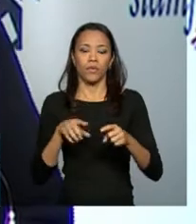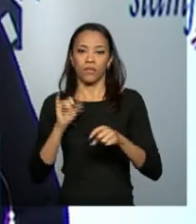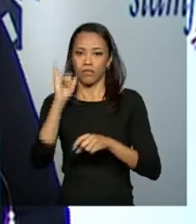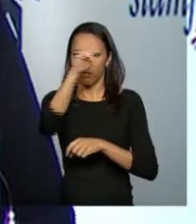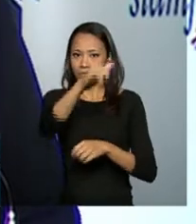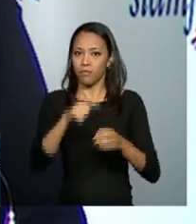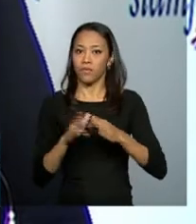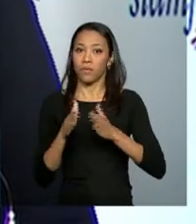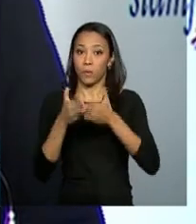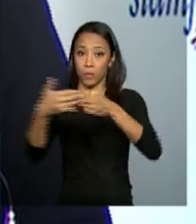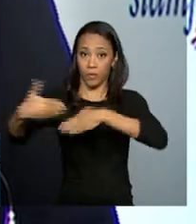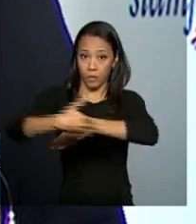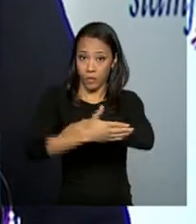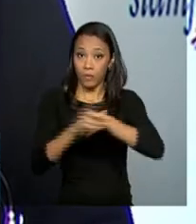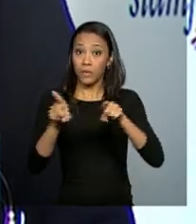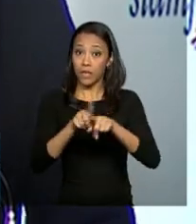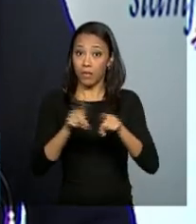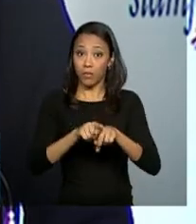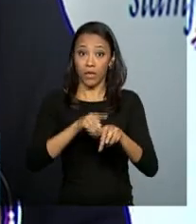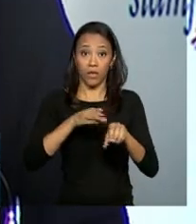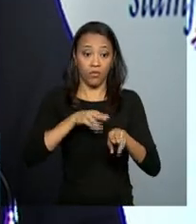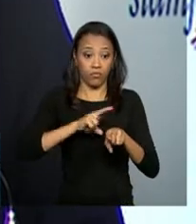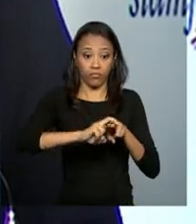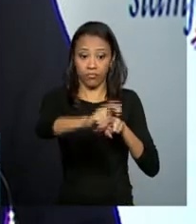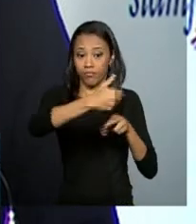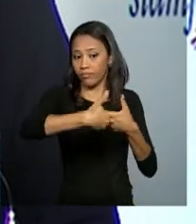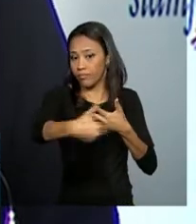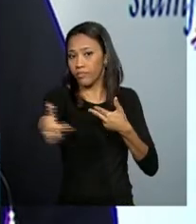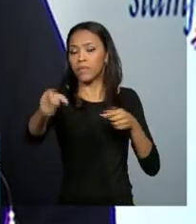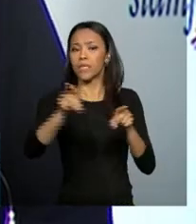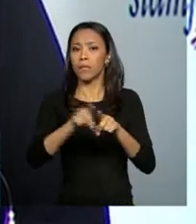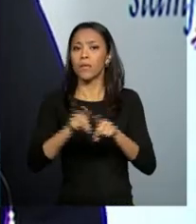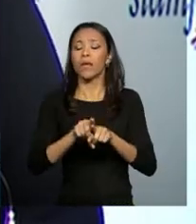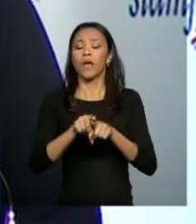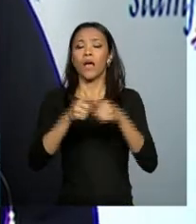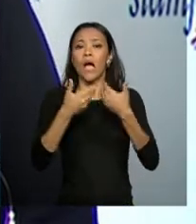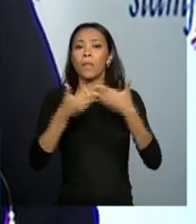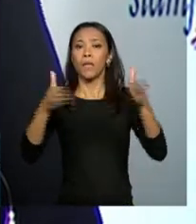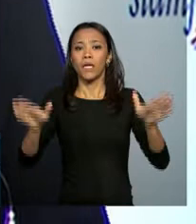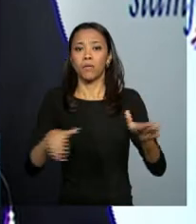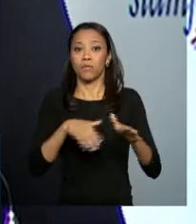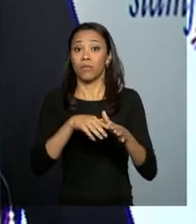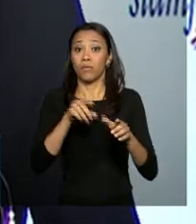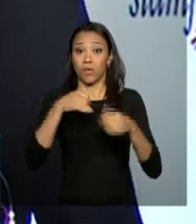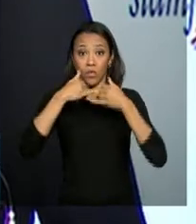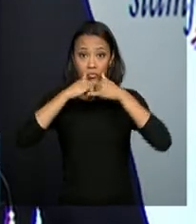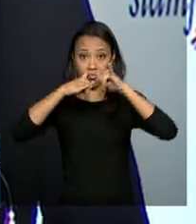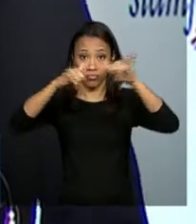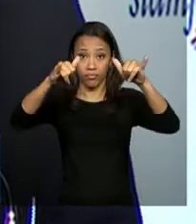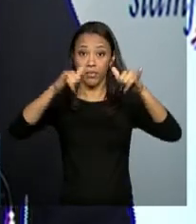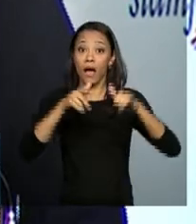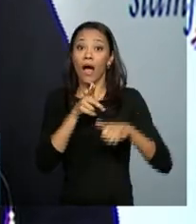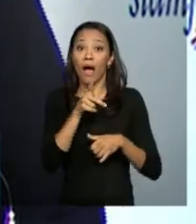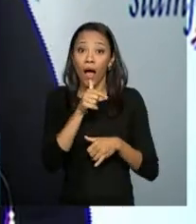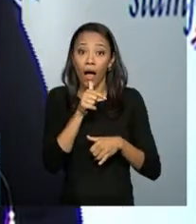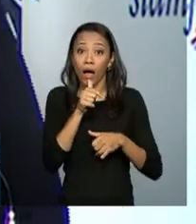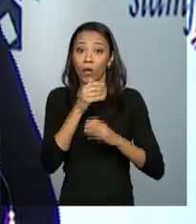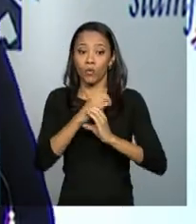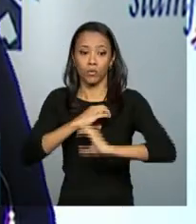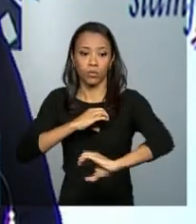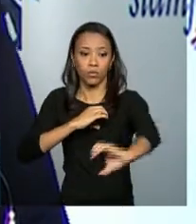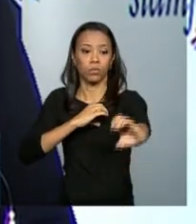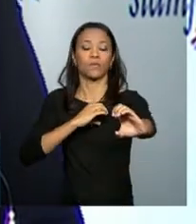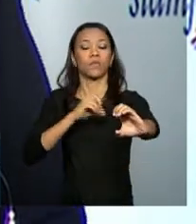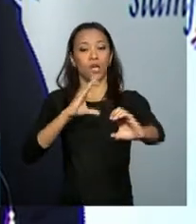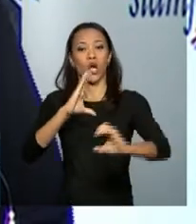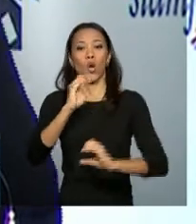hidrovia, e também ampliando a oferta de energia, a oferta de água, que são fundamentais para a